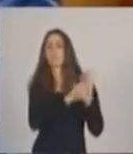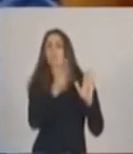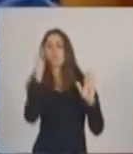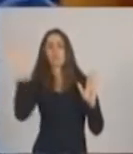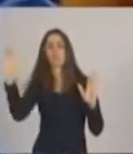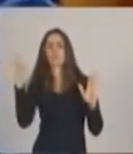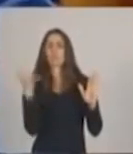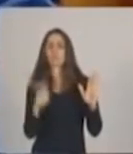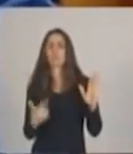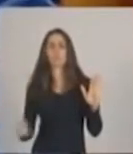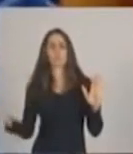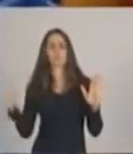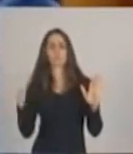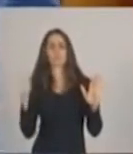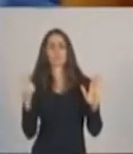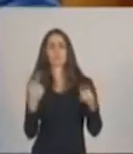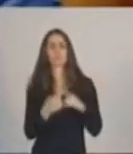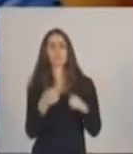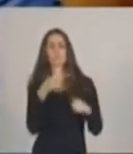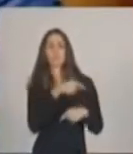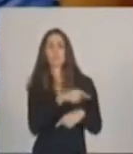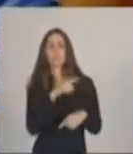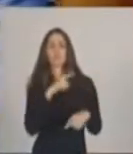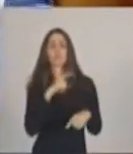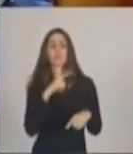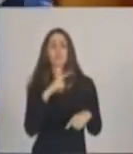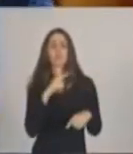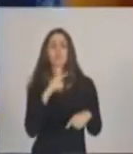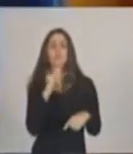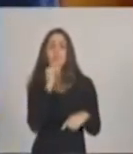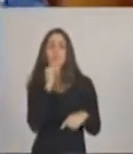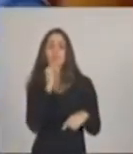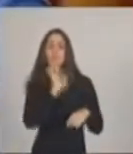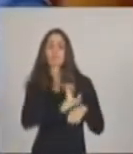Portanto, ele acaba invadindo, em caso de concessões